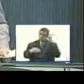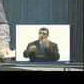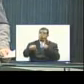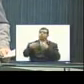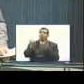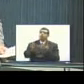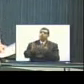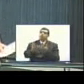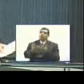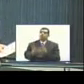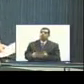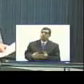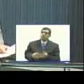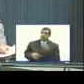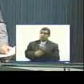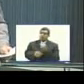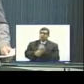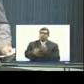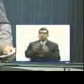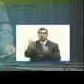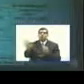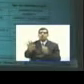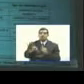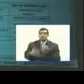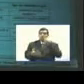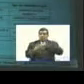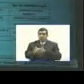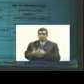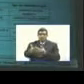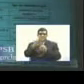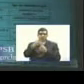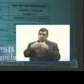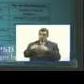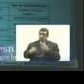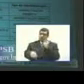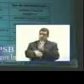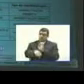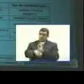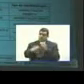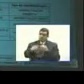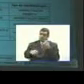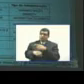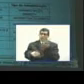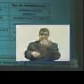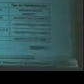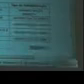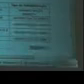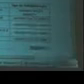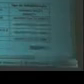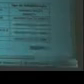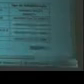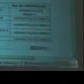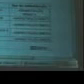secretarias devem tributos federais o estado nessa secretarias não está pagando